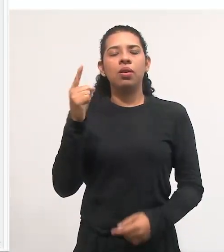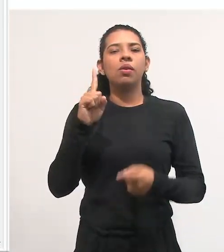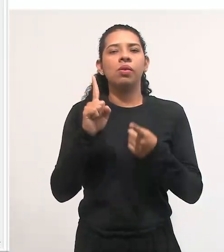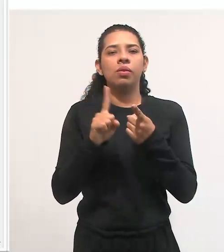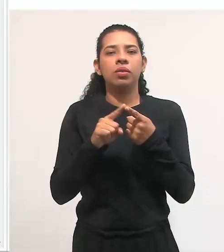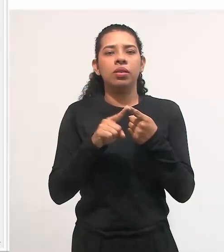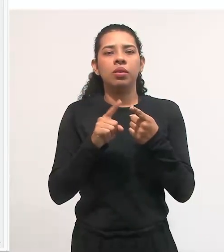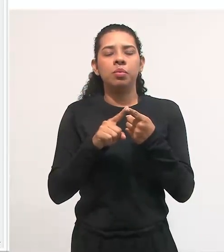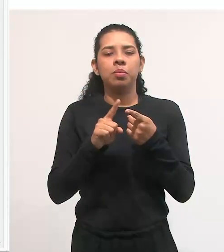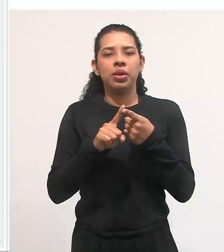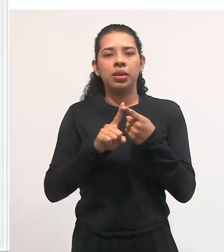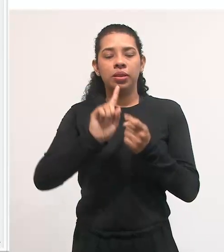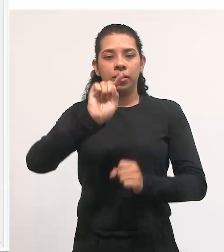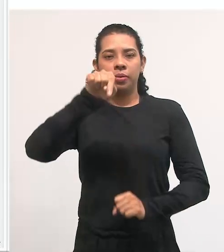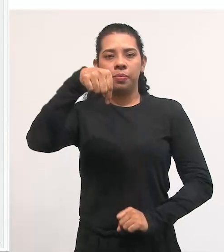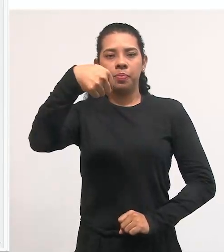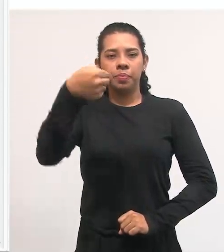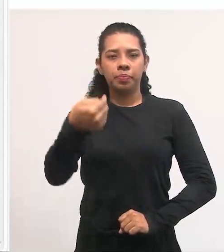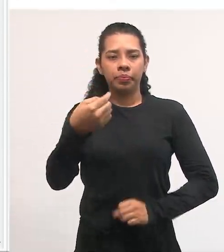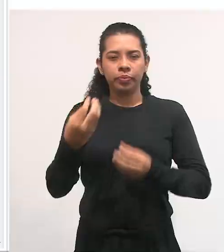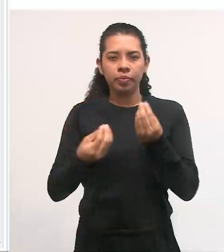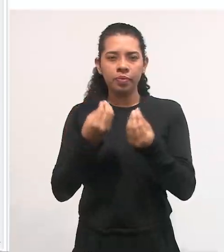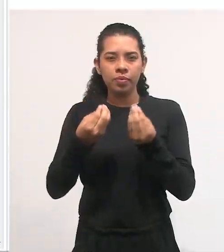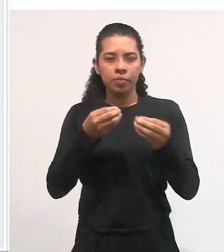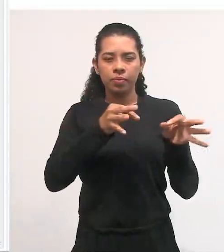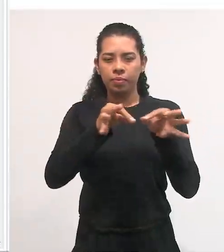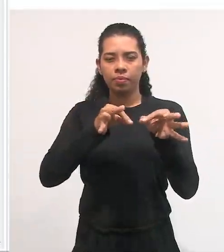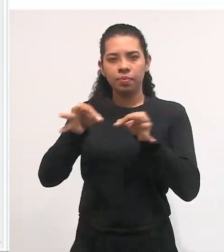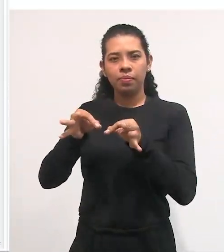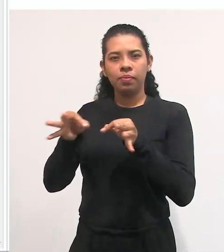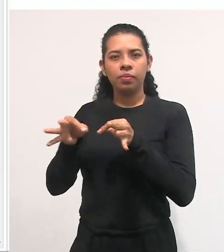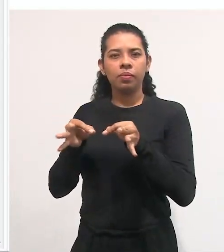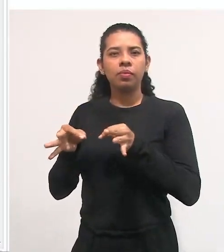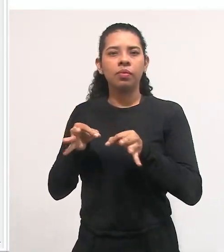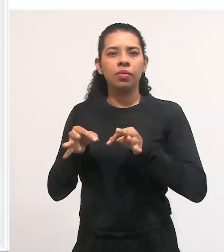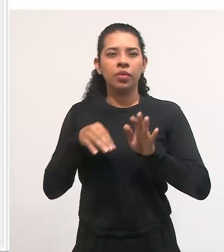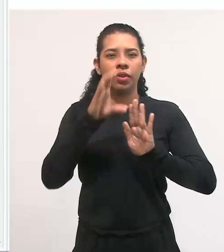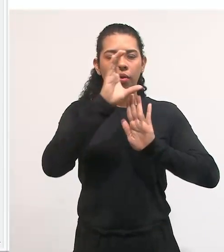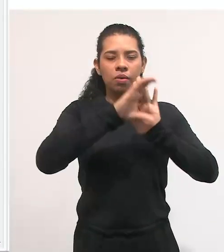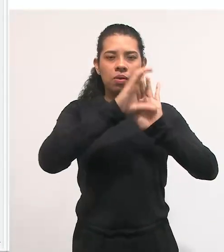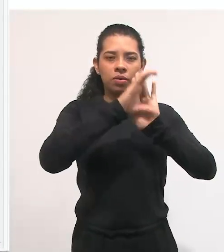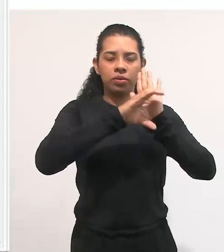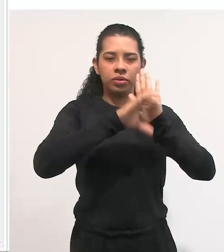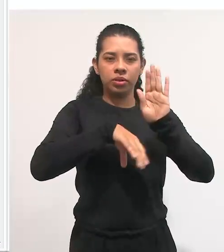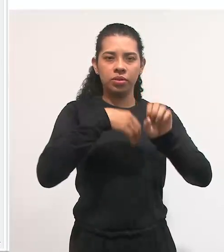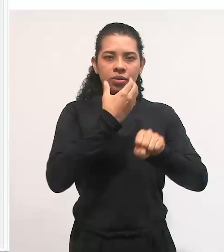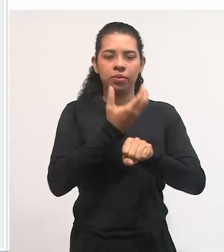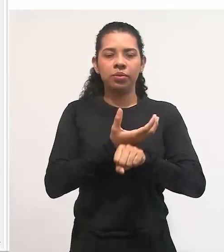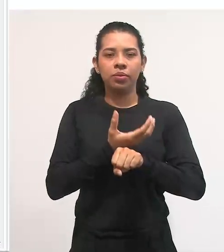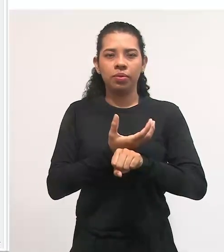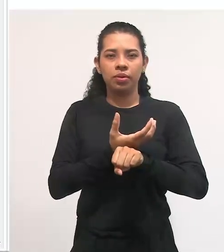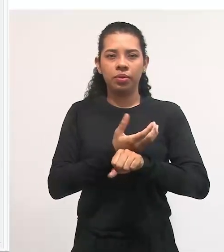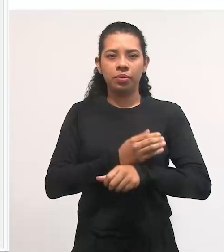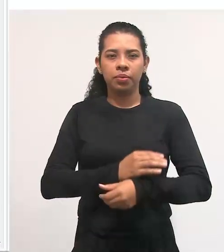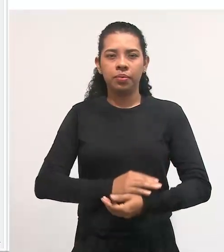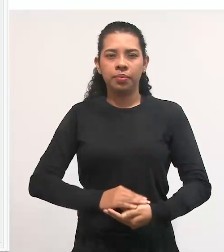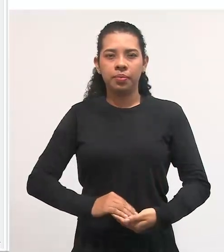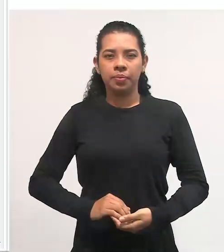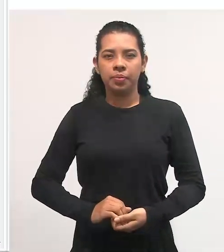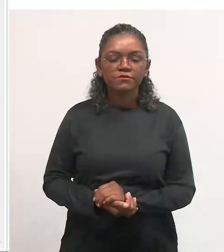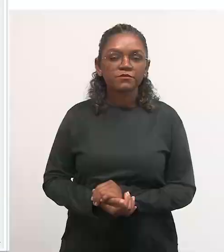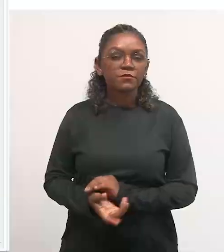e vai dizer nos artigos seguintes como que é a forma de organização desse currículo. Porque, olha só, é o currículo que vai